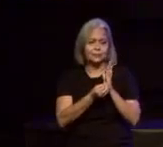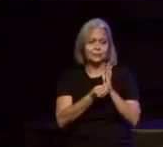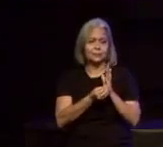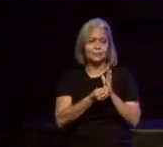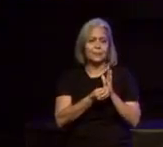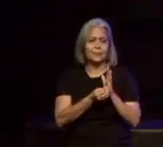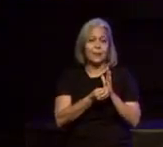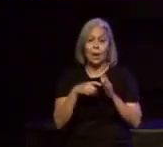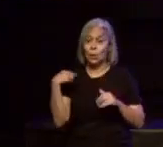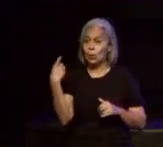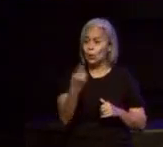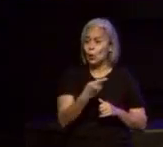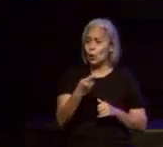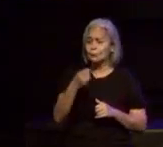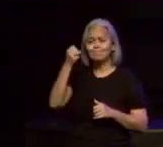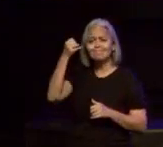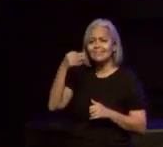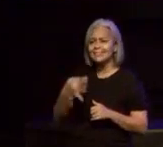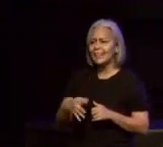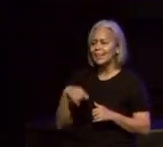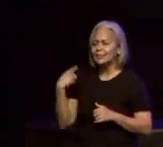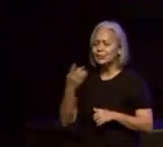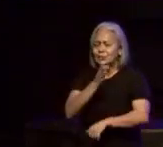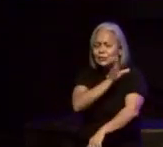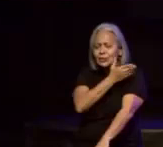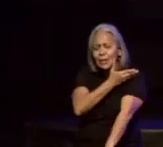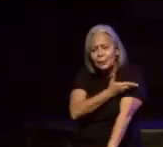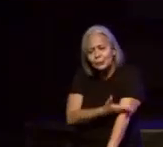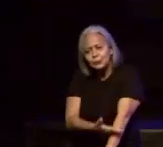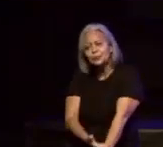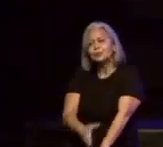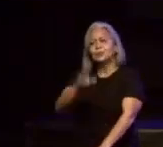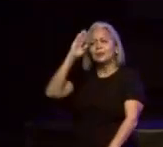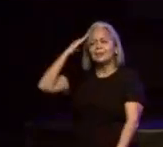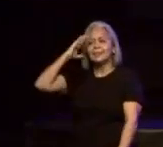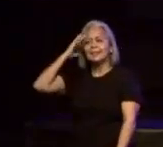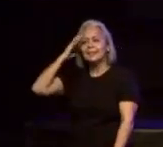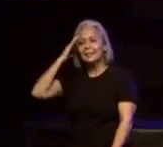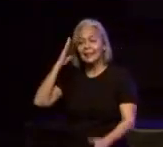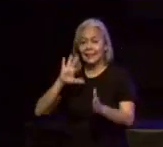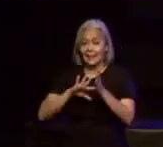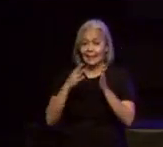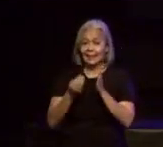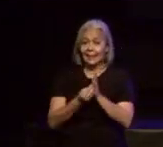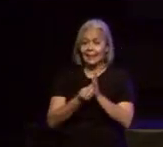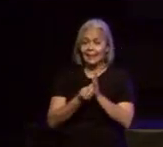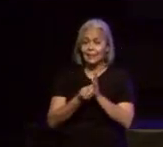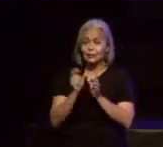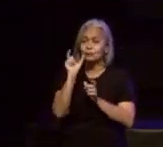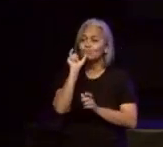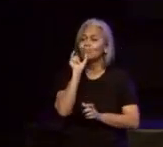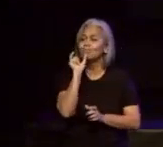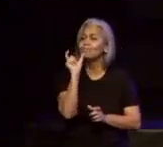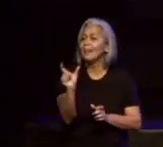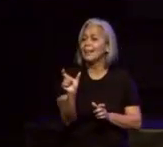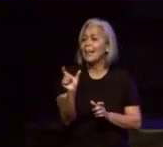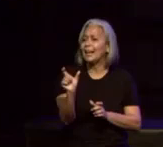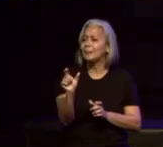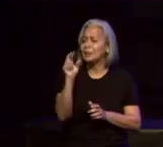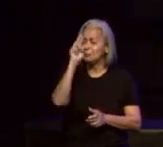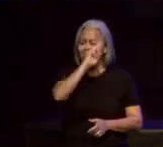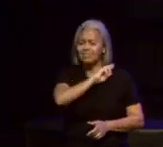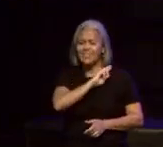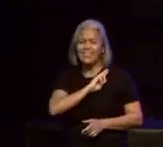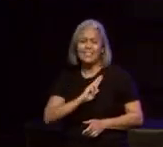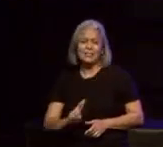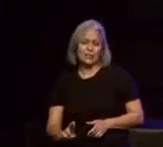E nós, claro, nos acostumamos a entender a igreja como uma palavra religiosa, espiritual, cristã, mas preste